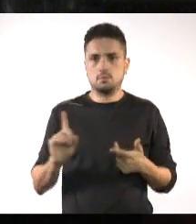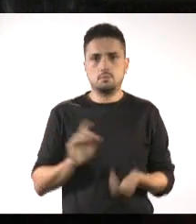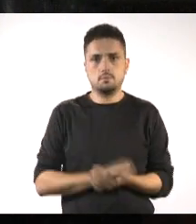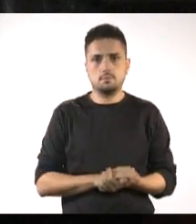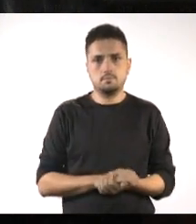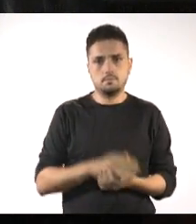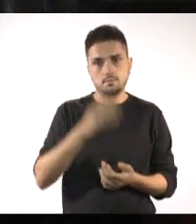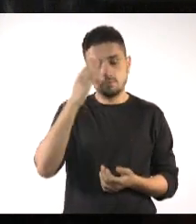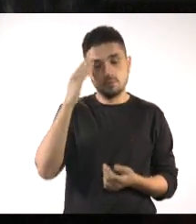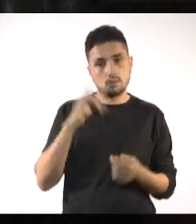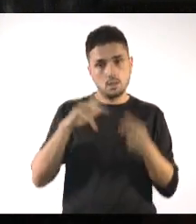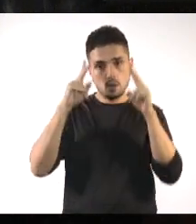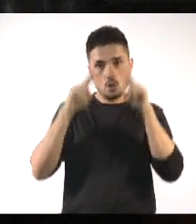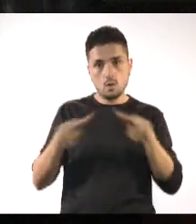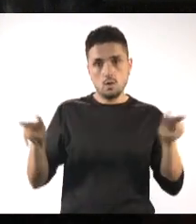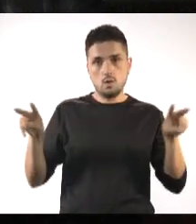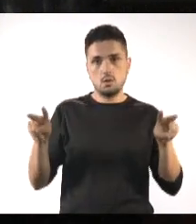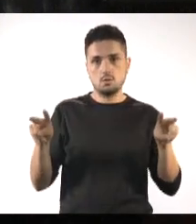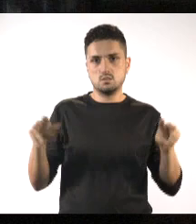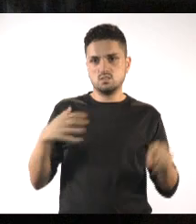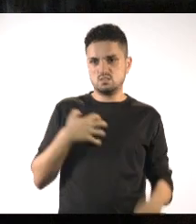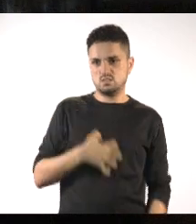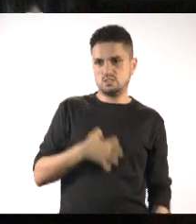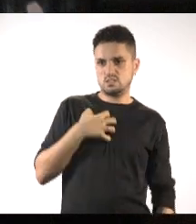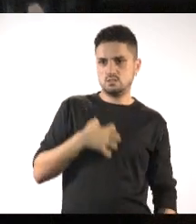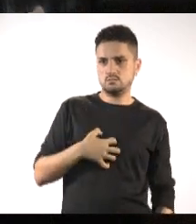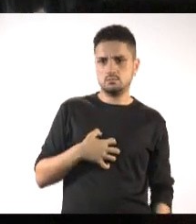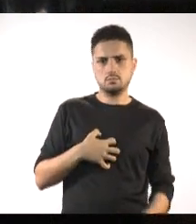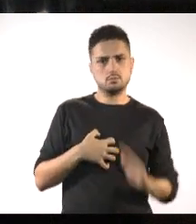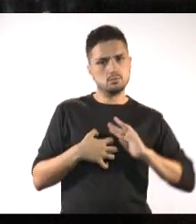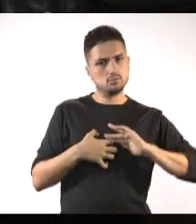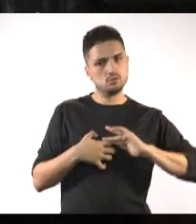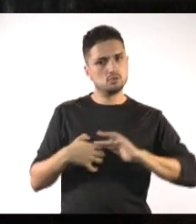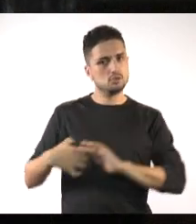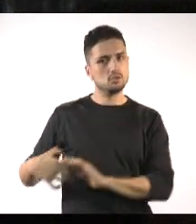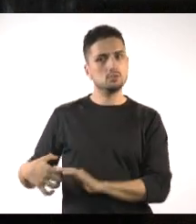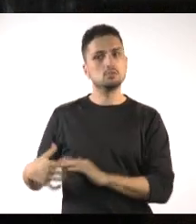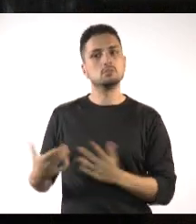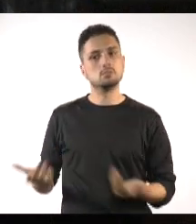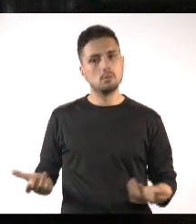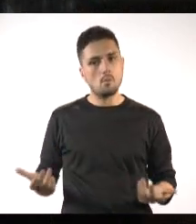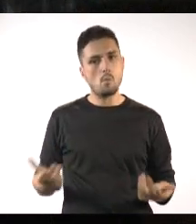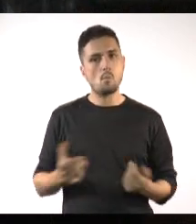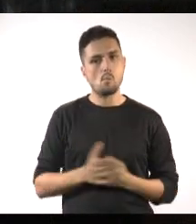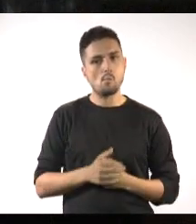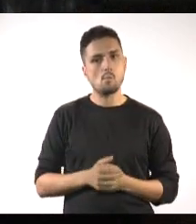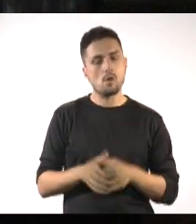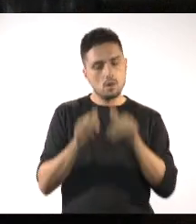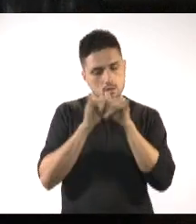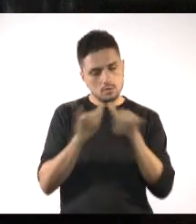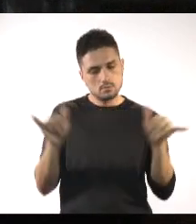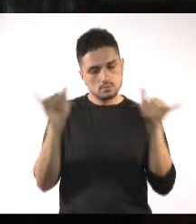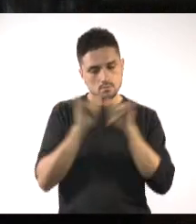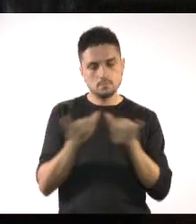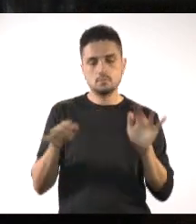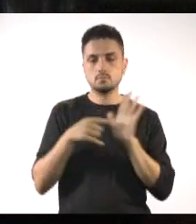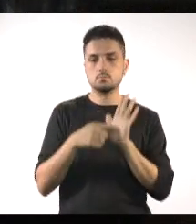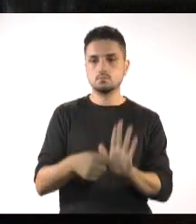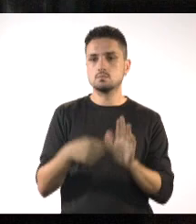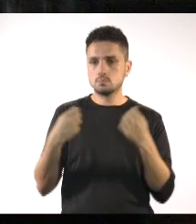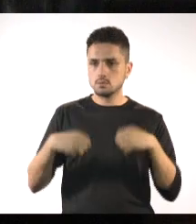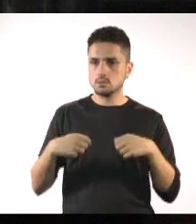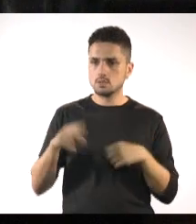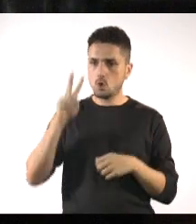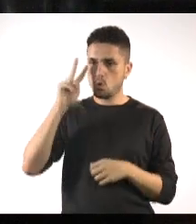tantos ódios e rancores, a campanha bem nos traz essa necessidade de olharmos um para o outro e nos darmos